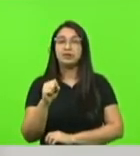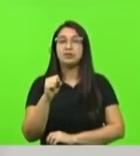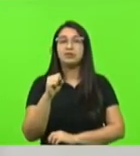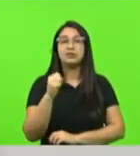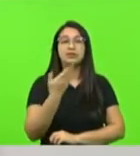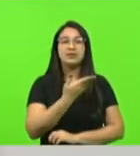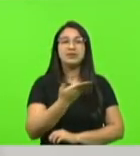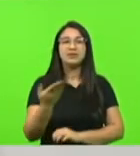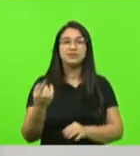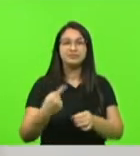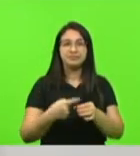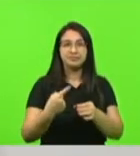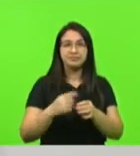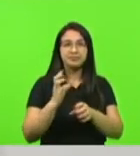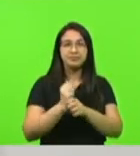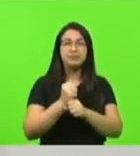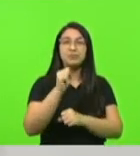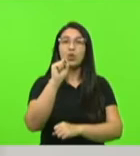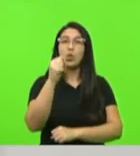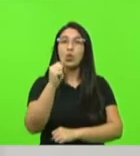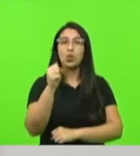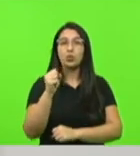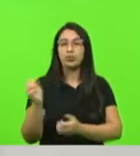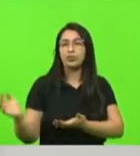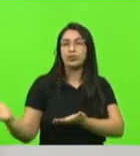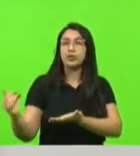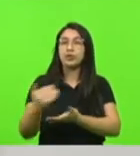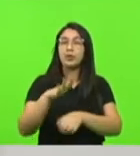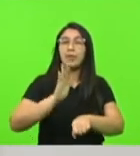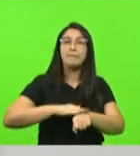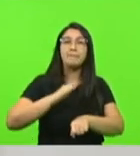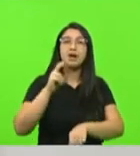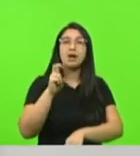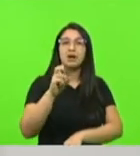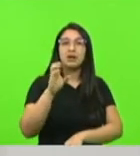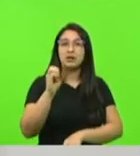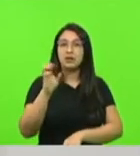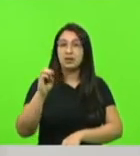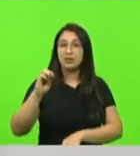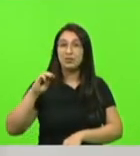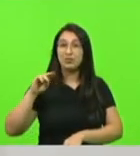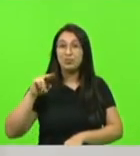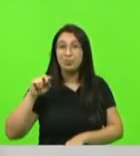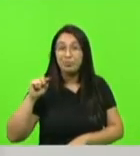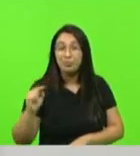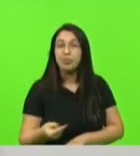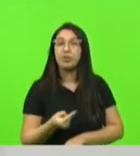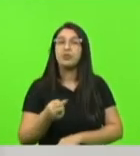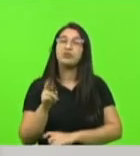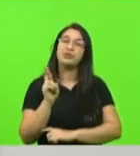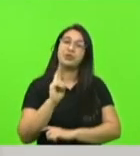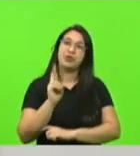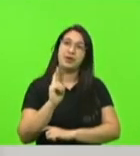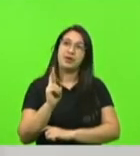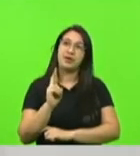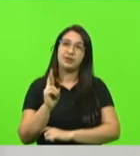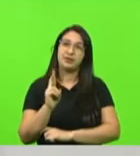cidades arrecadaram mais de 500 milhões de reais para os cofres de Santa